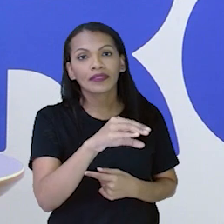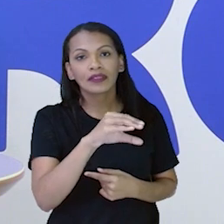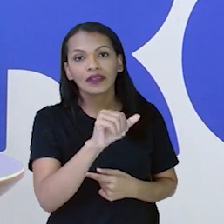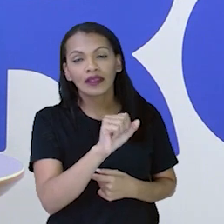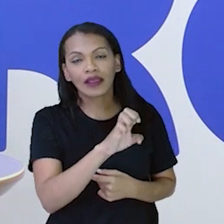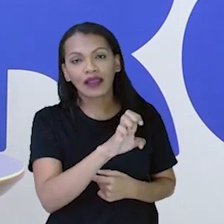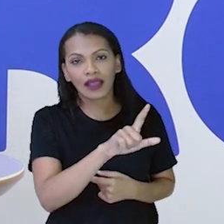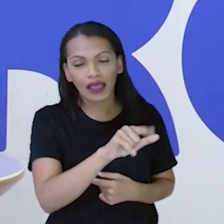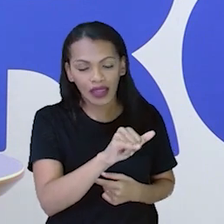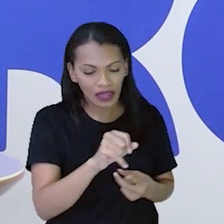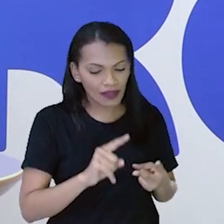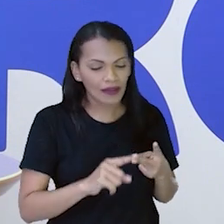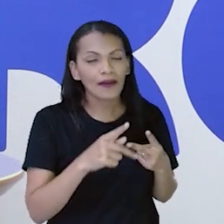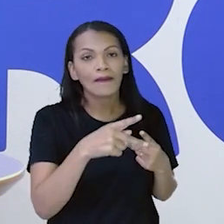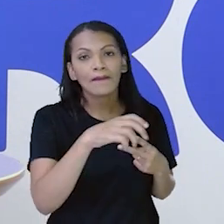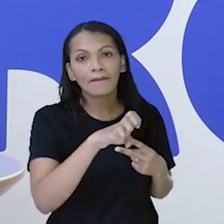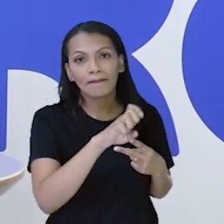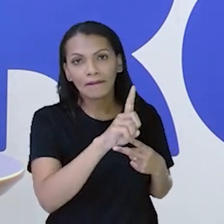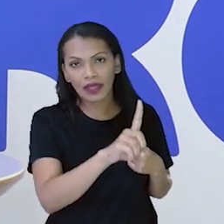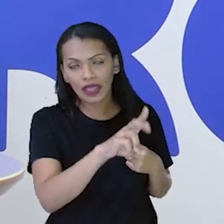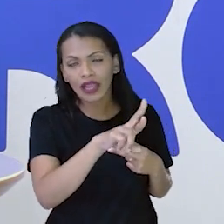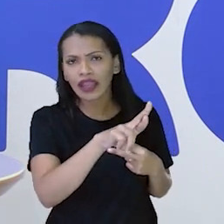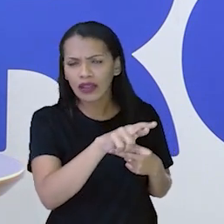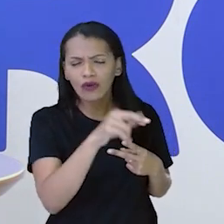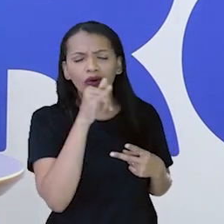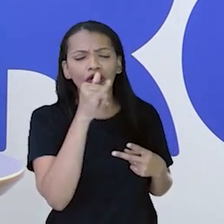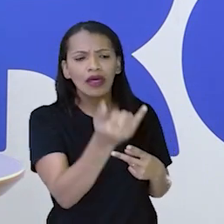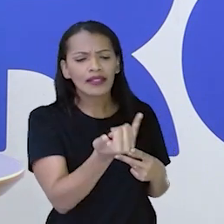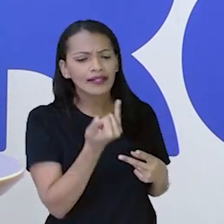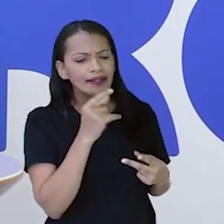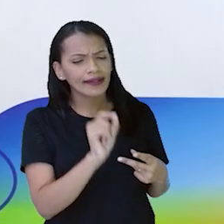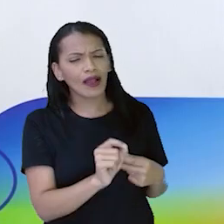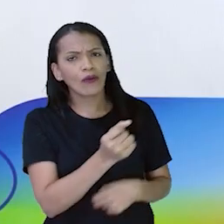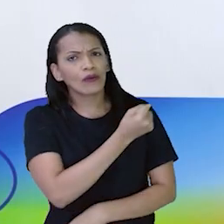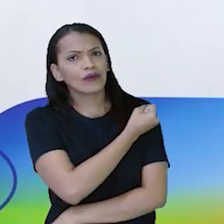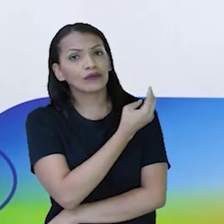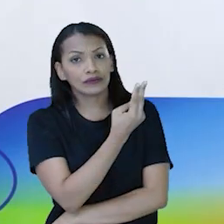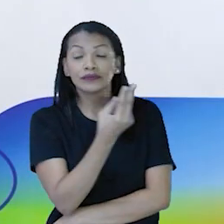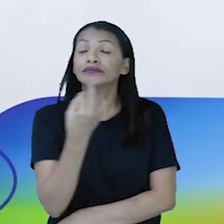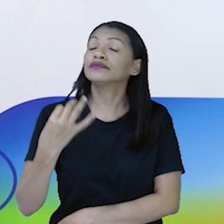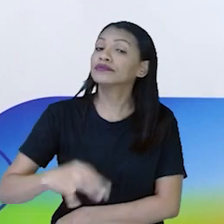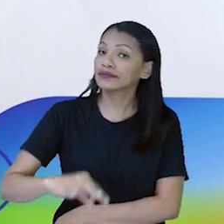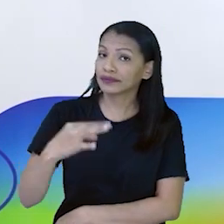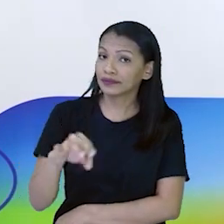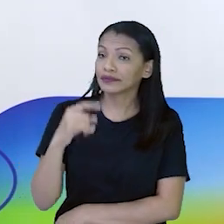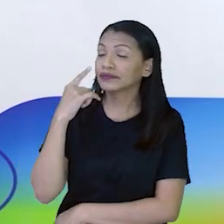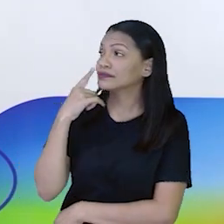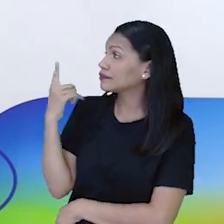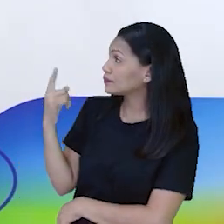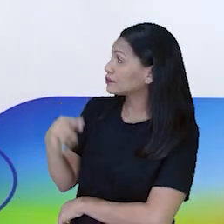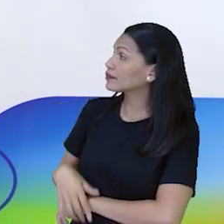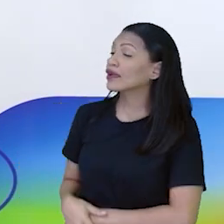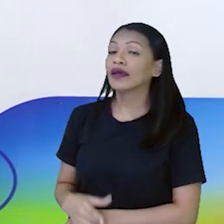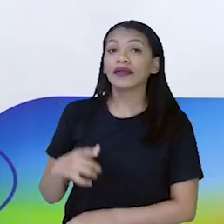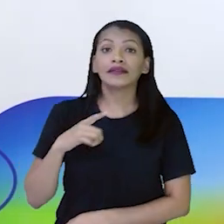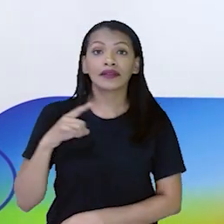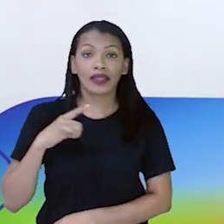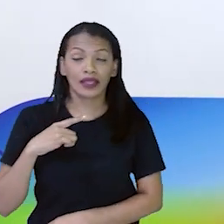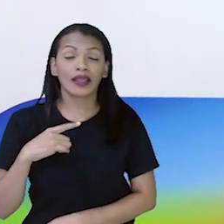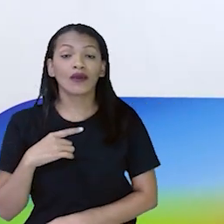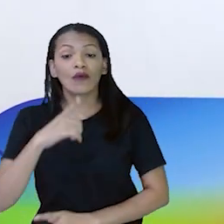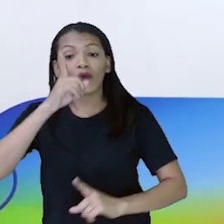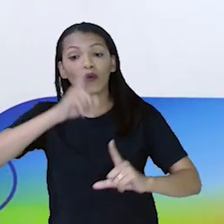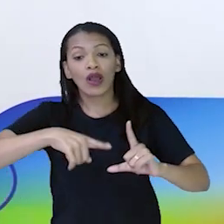dizendo que o gráfico é o número 2. Muito bom, justamente. E aqui a gente tem um gráfico de